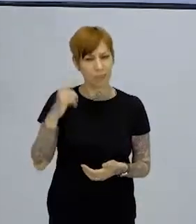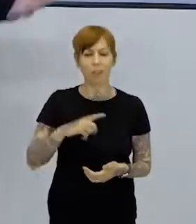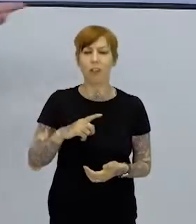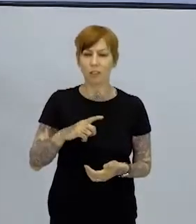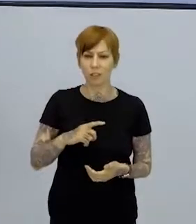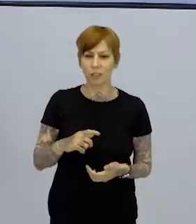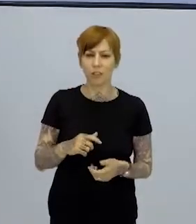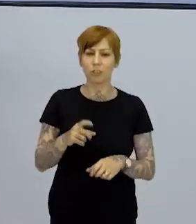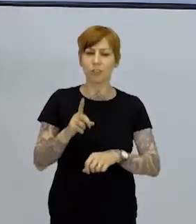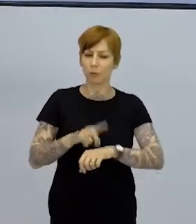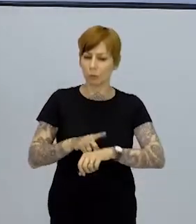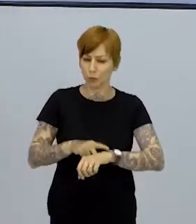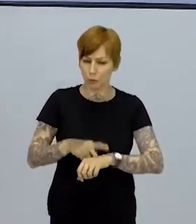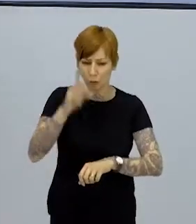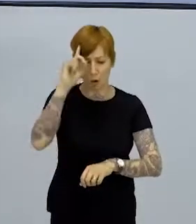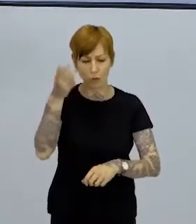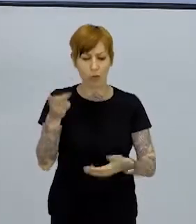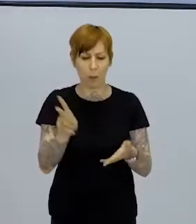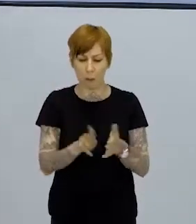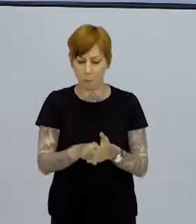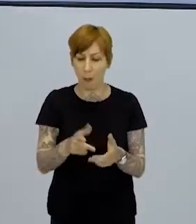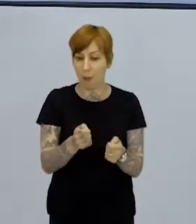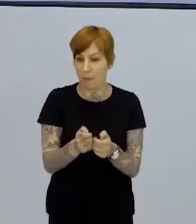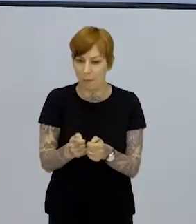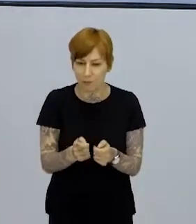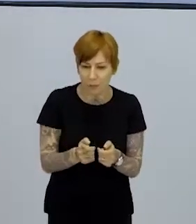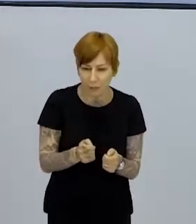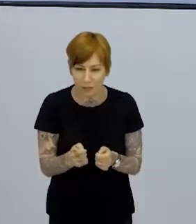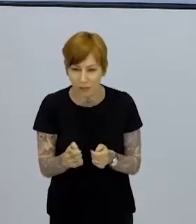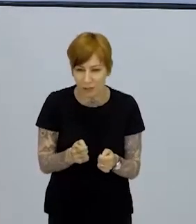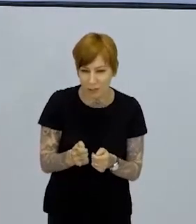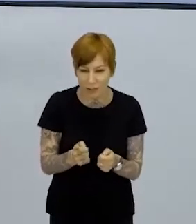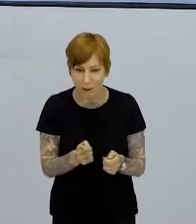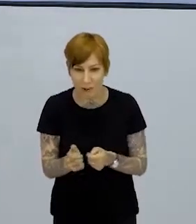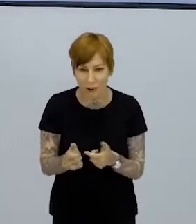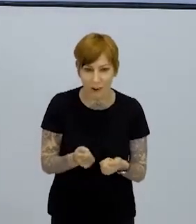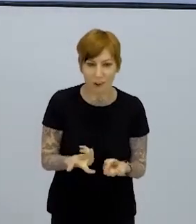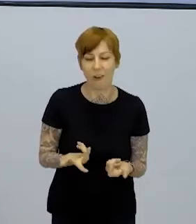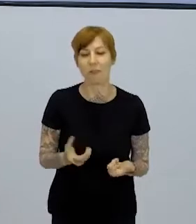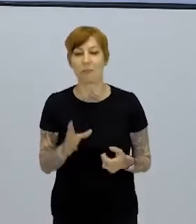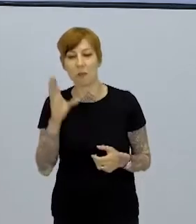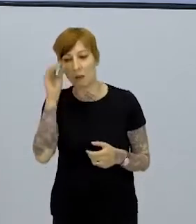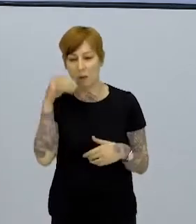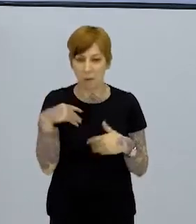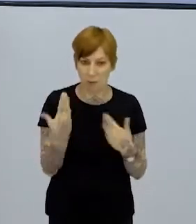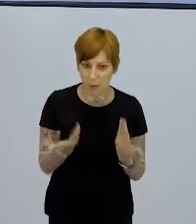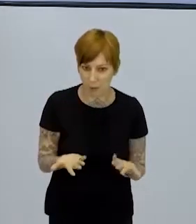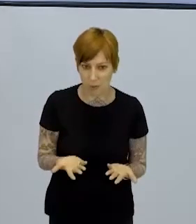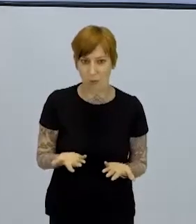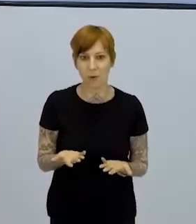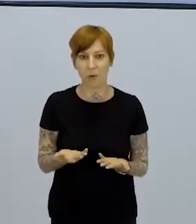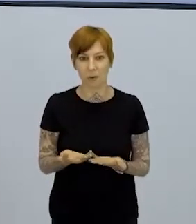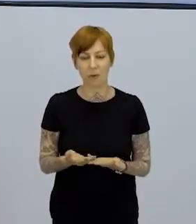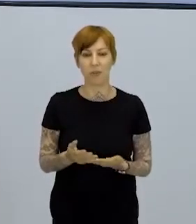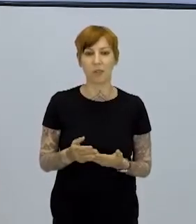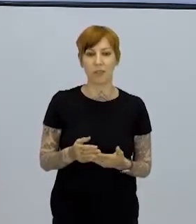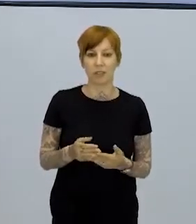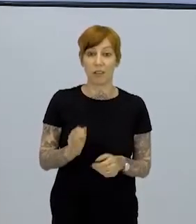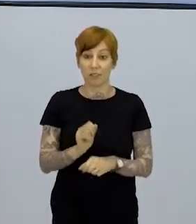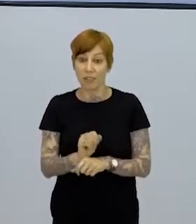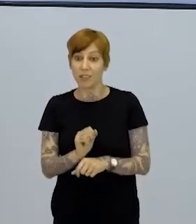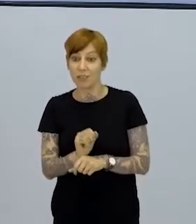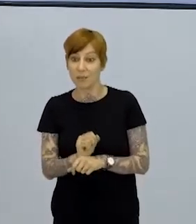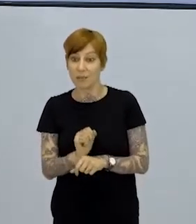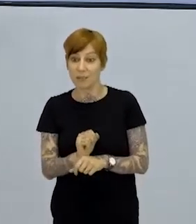campeonatos, né, os horários ali. Ah, vai lançar a nova edição, vai ter corujão na nova edição. Ou quando você tem jogo, que você fica esperando